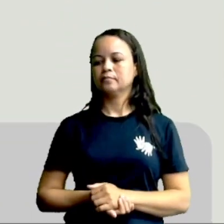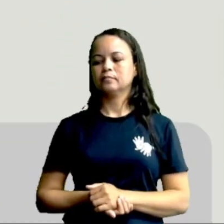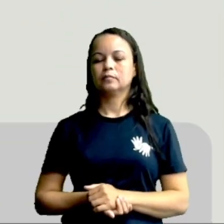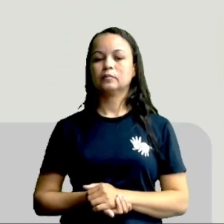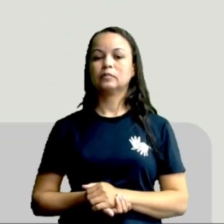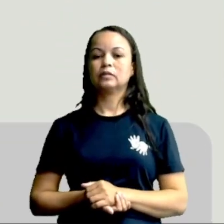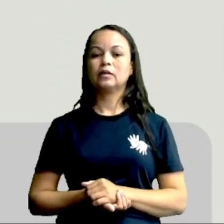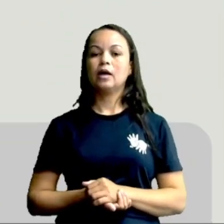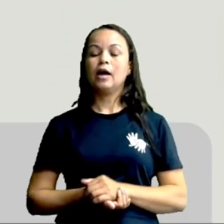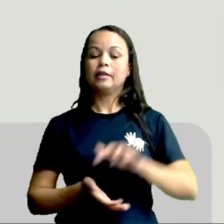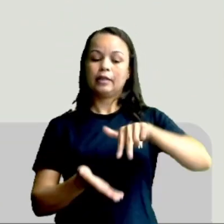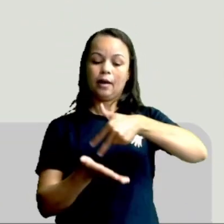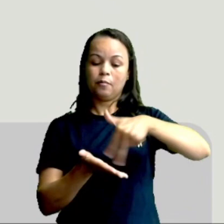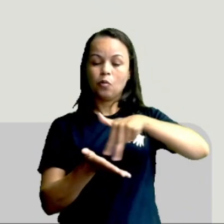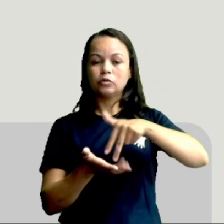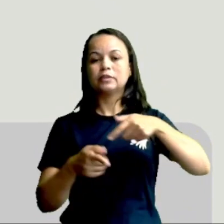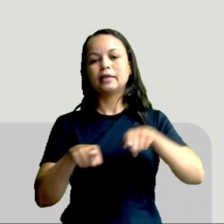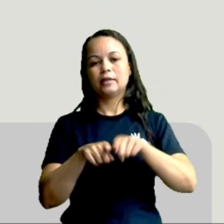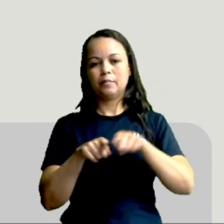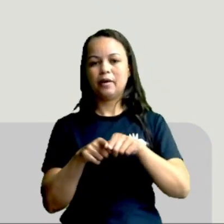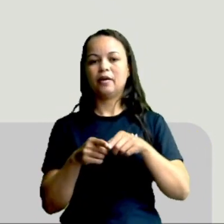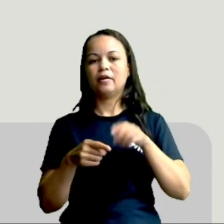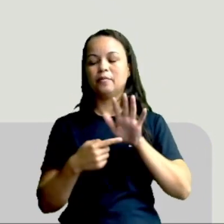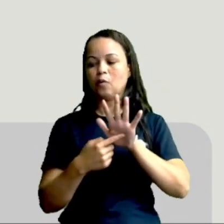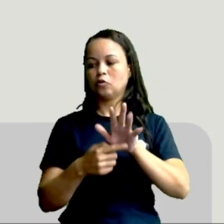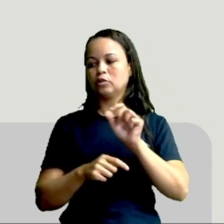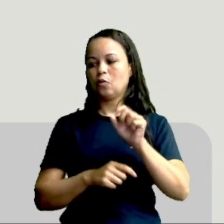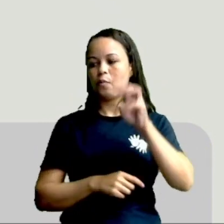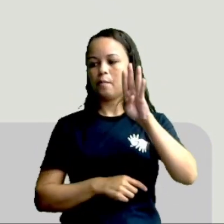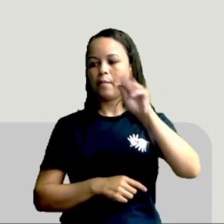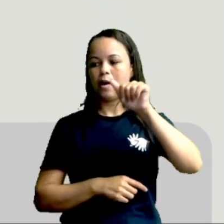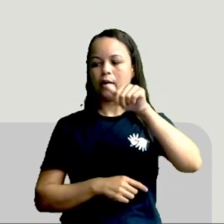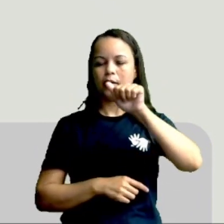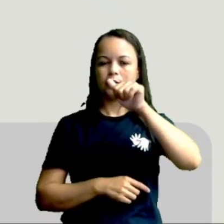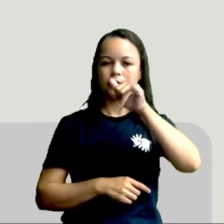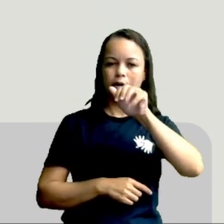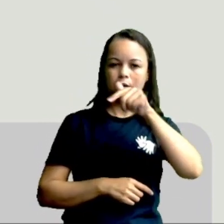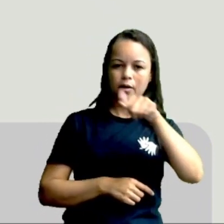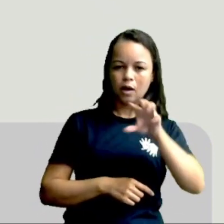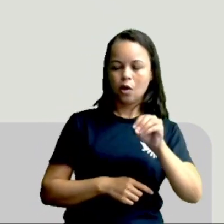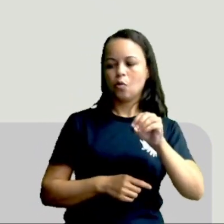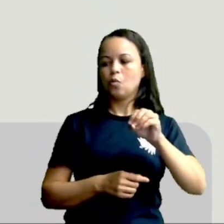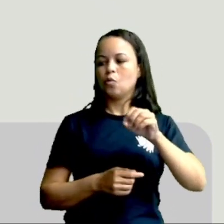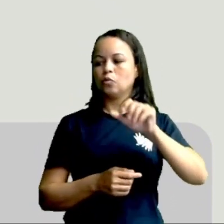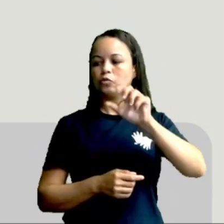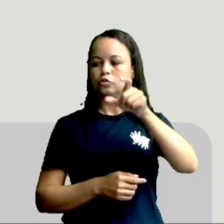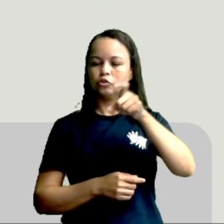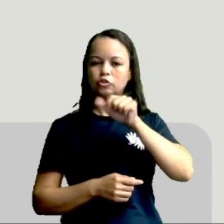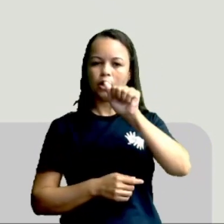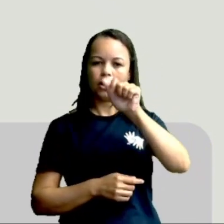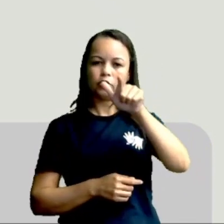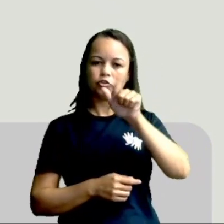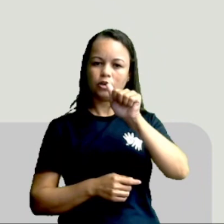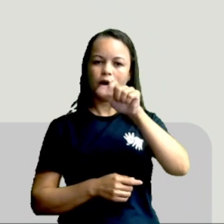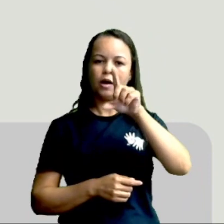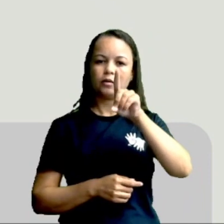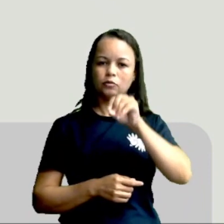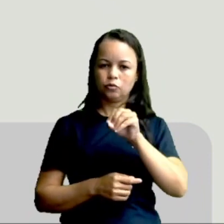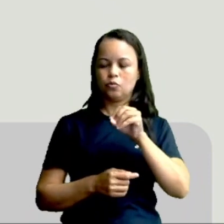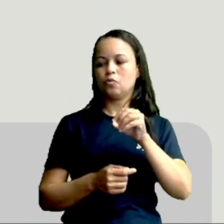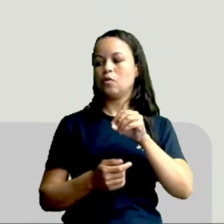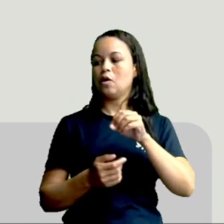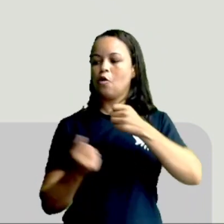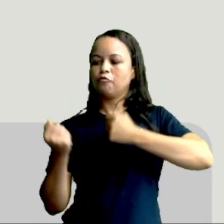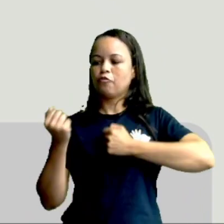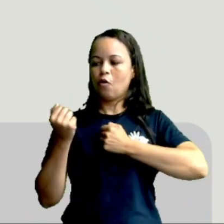Bom, na música também destacam-se o baião, chachado, forró e o movimento Mangue Beat. E aí nós